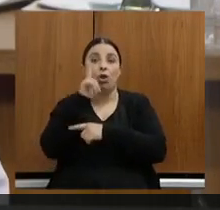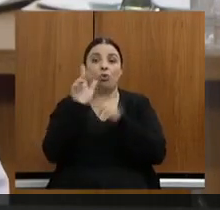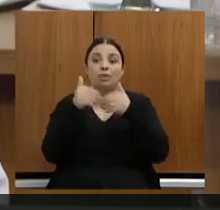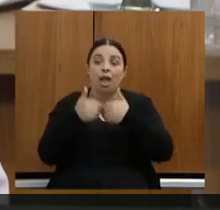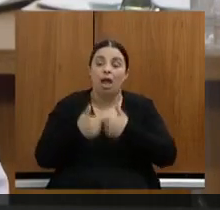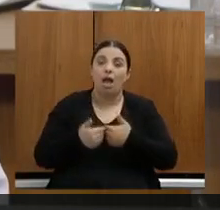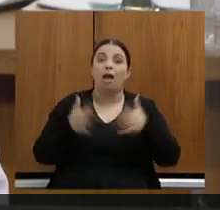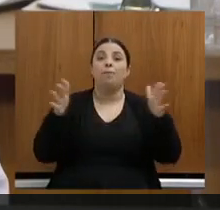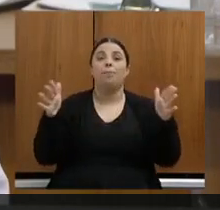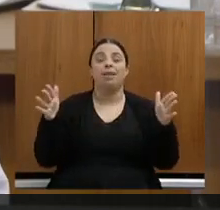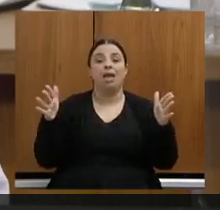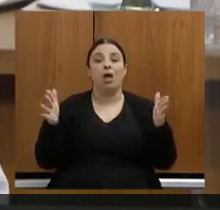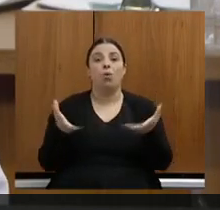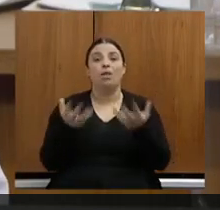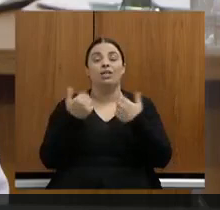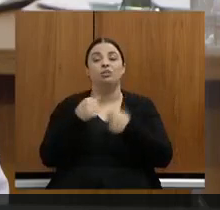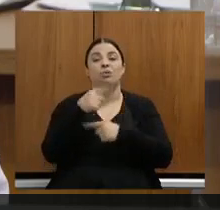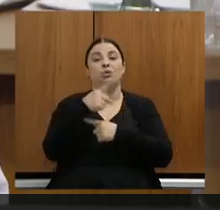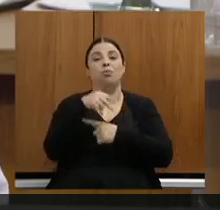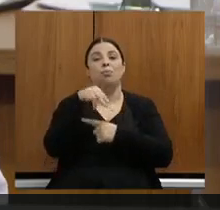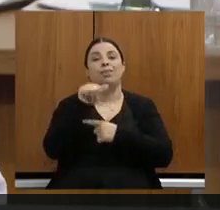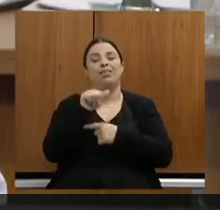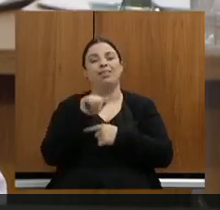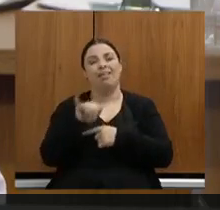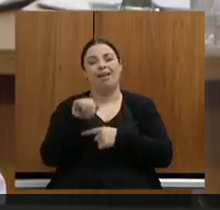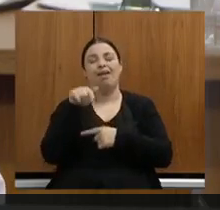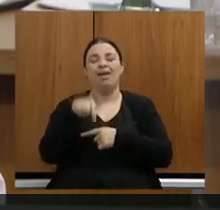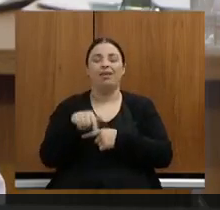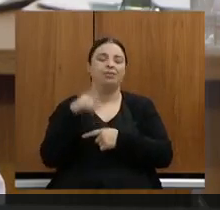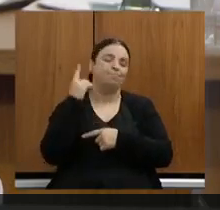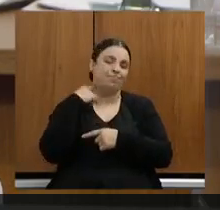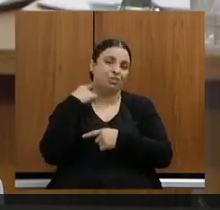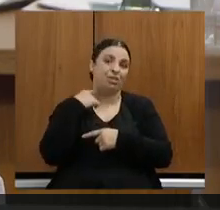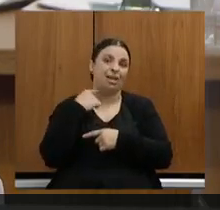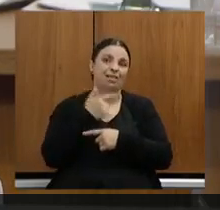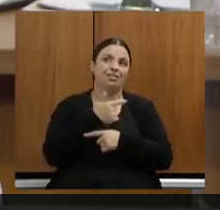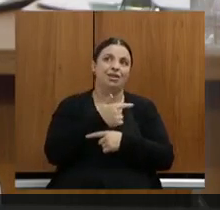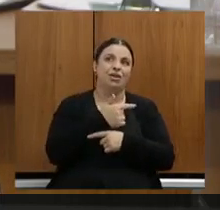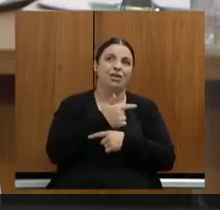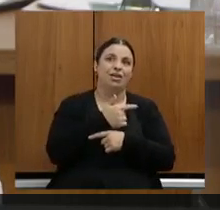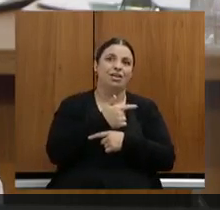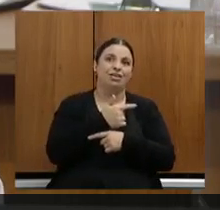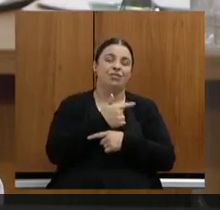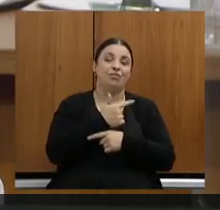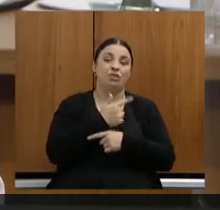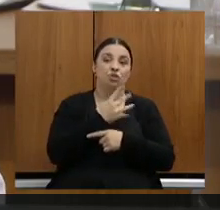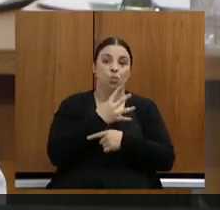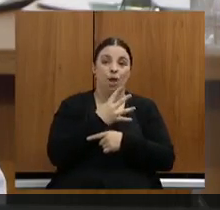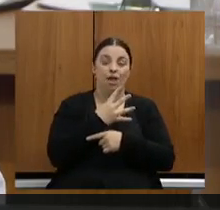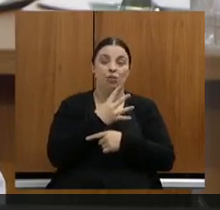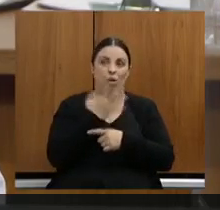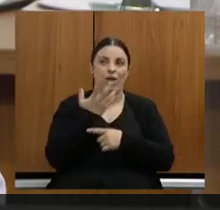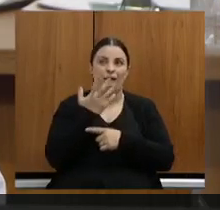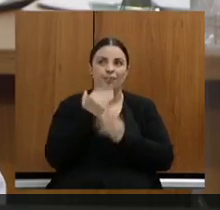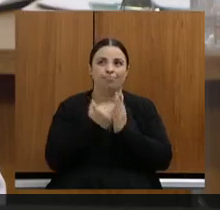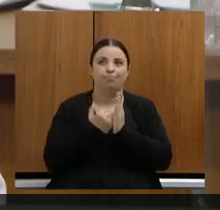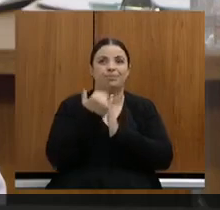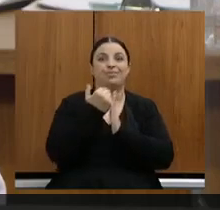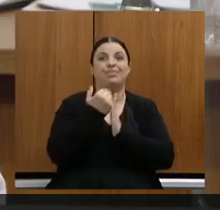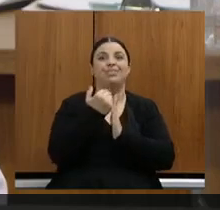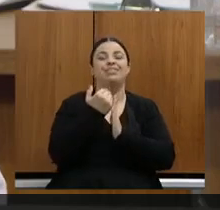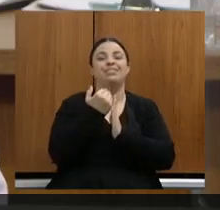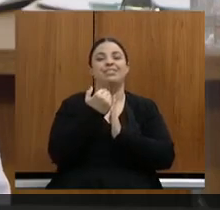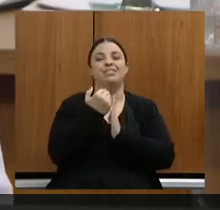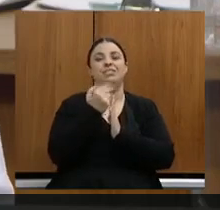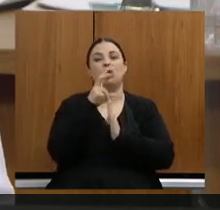atendimento do penai no nosso estado tava querendo passar e de 24 para atingir a meta de trinta por cento e isso também